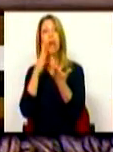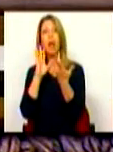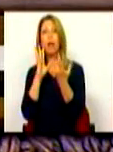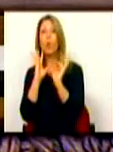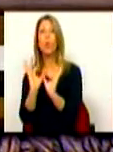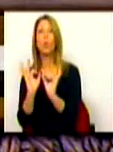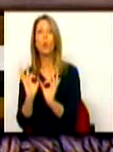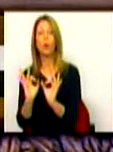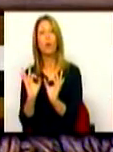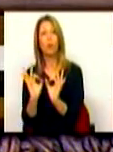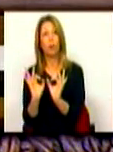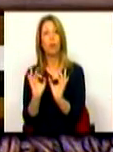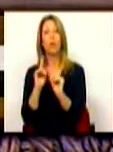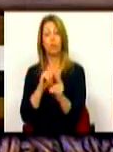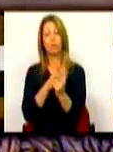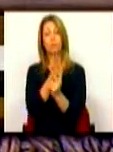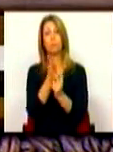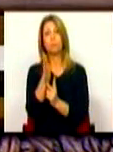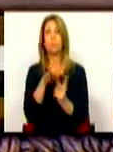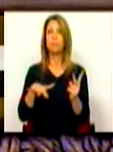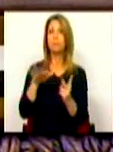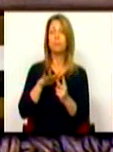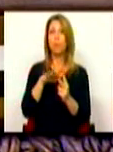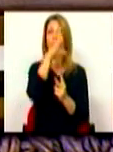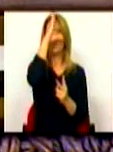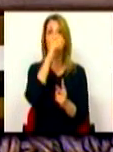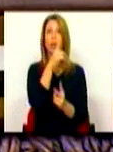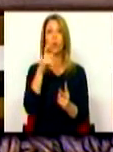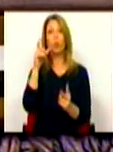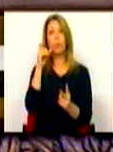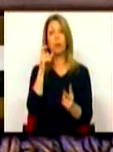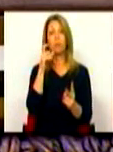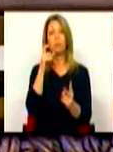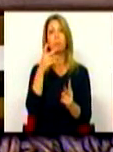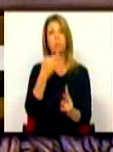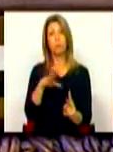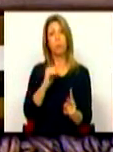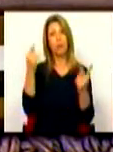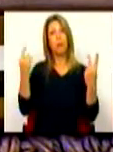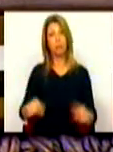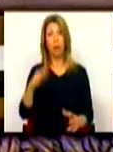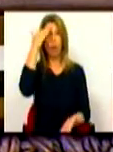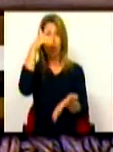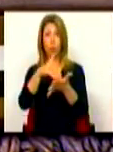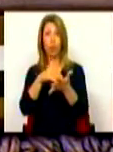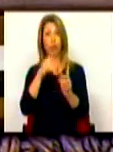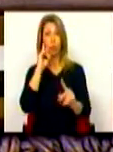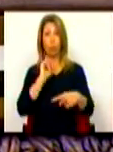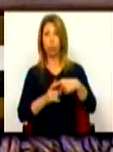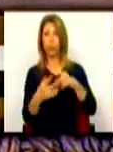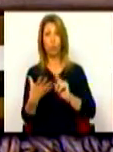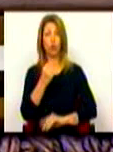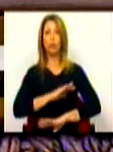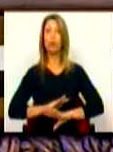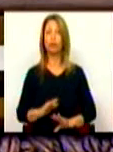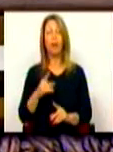é nestas duas dimensões que o governo do Partido Socialista está comprometido e com resultados positivos. Senhor Presidente,